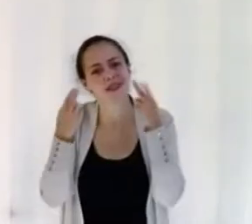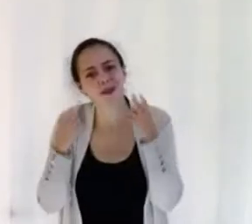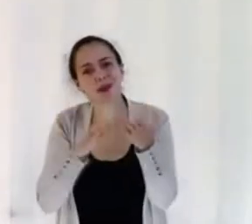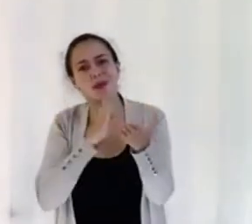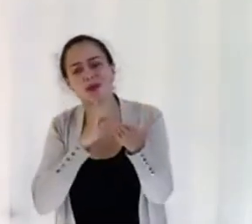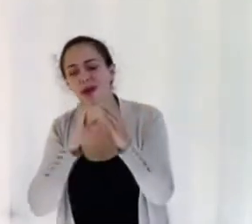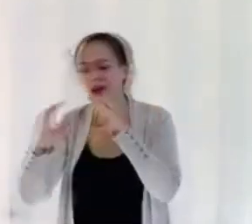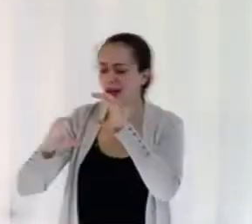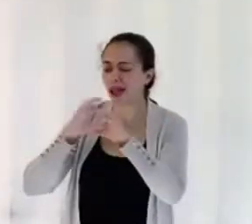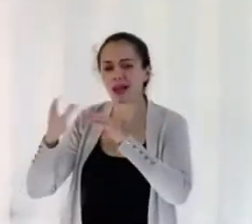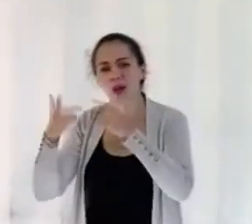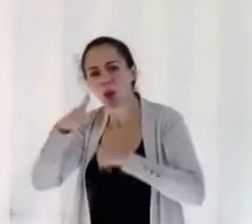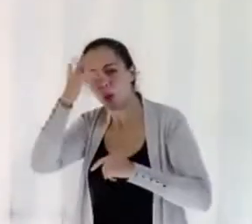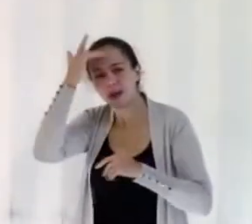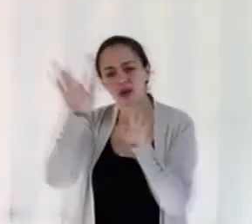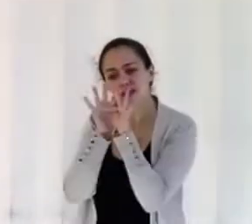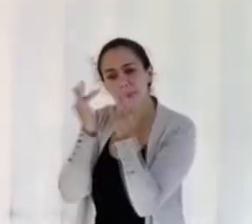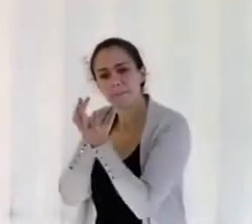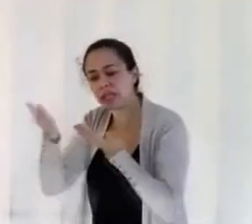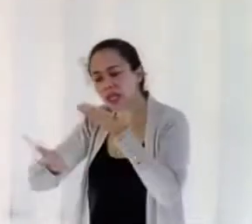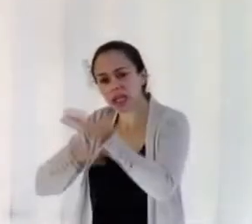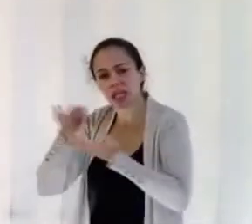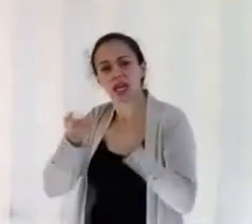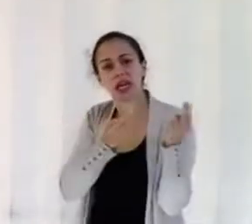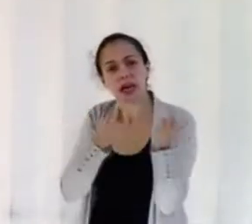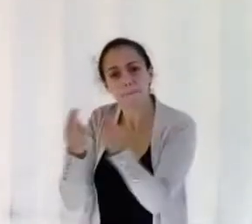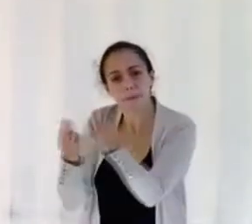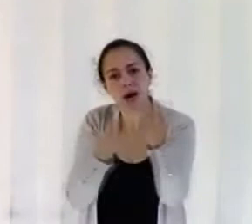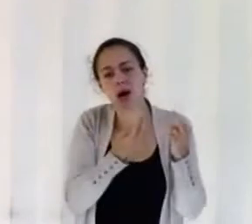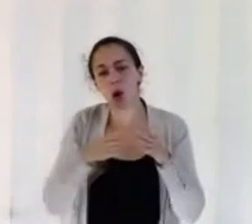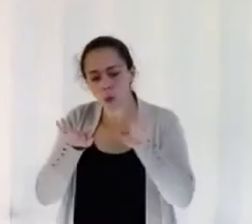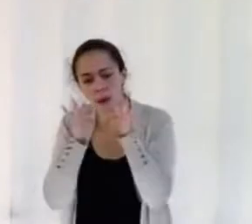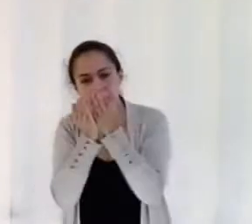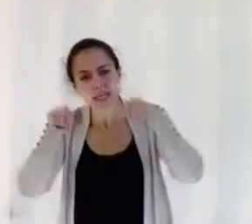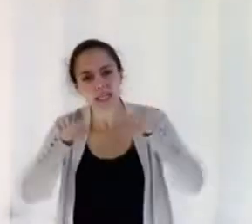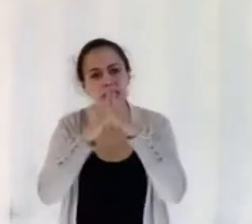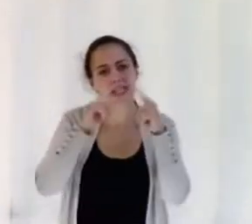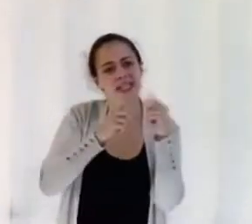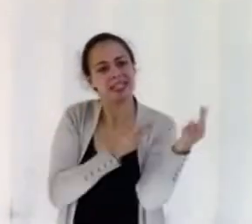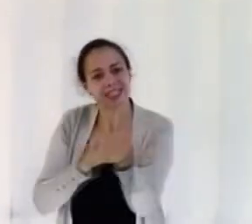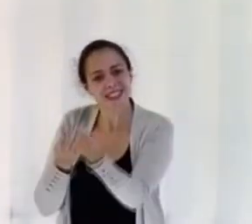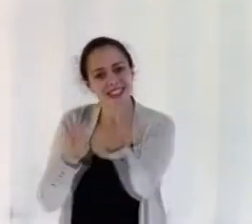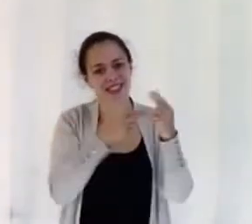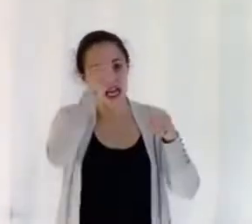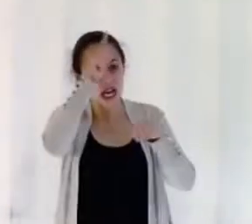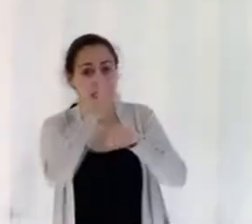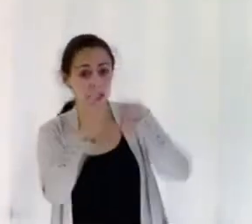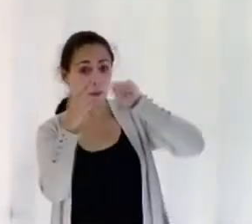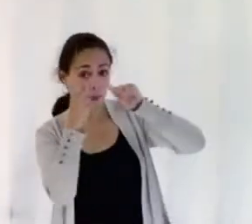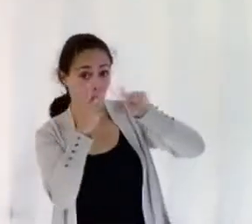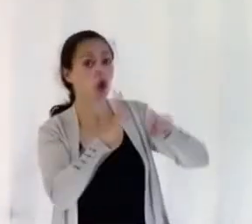fazer. Os guias conhecem as suas ovelhas, mas não só isso. Os guias também